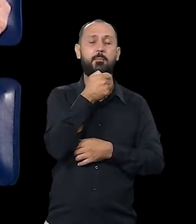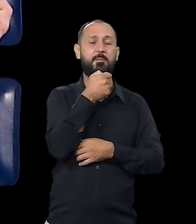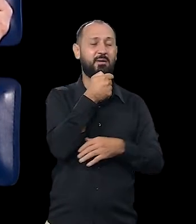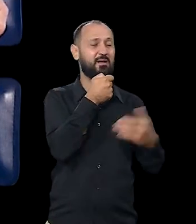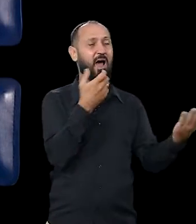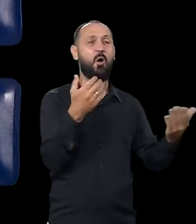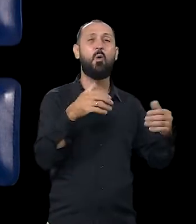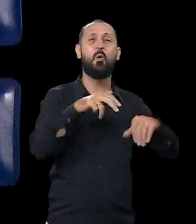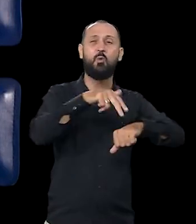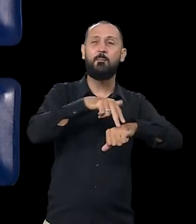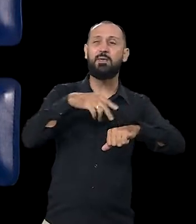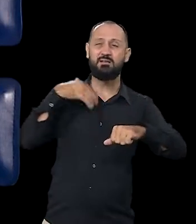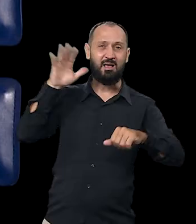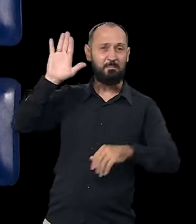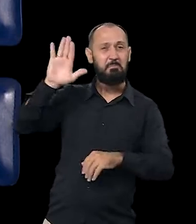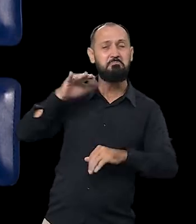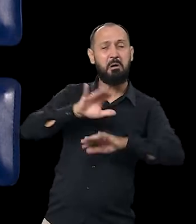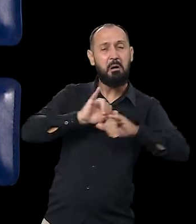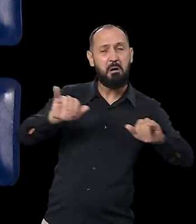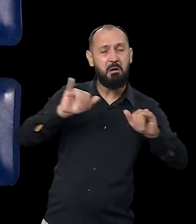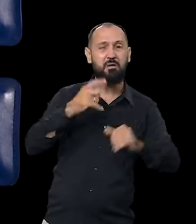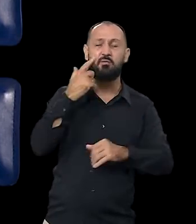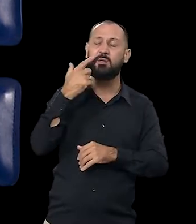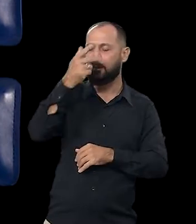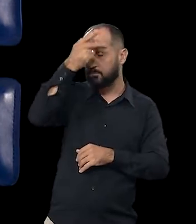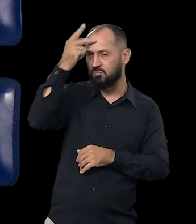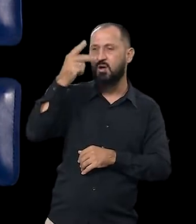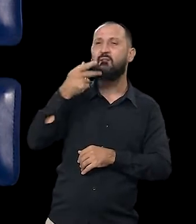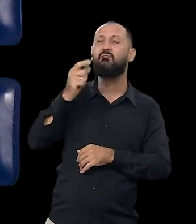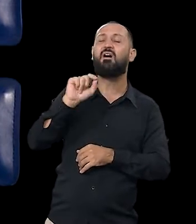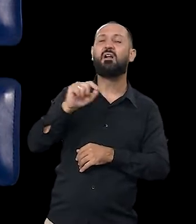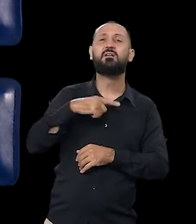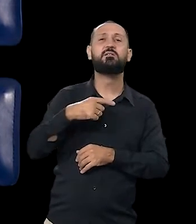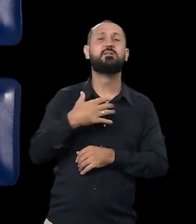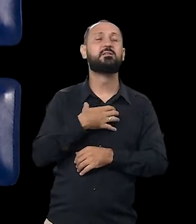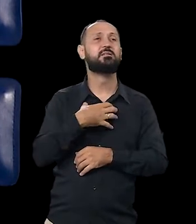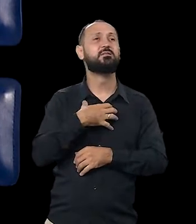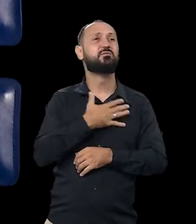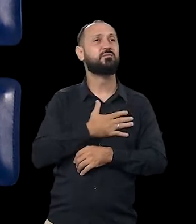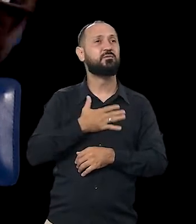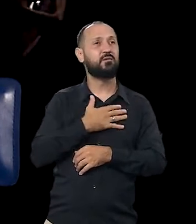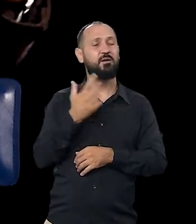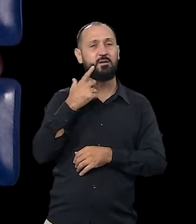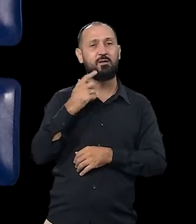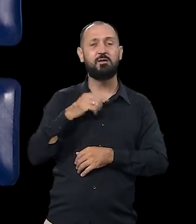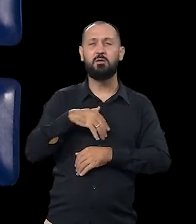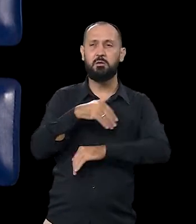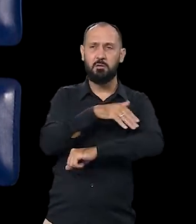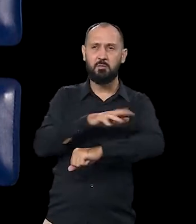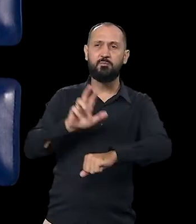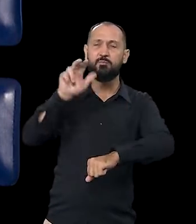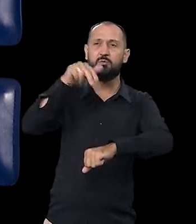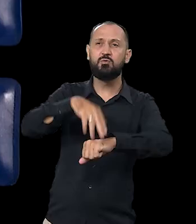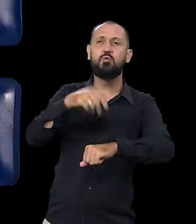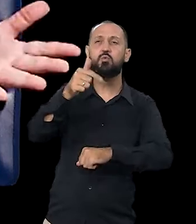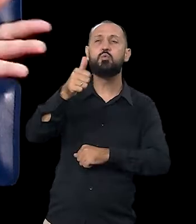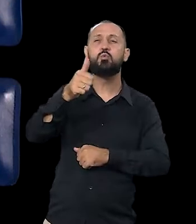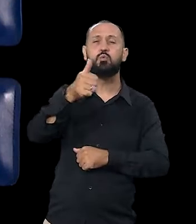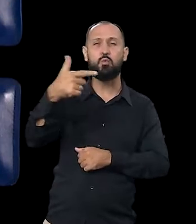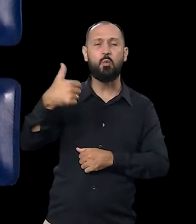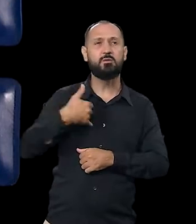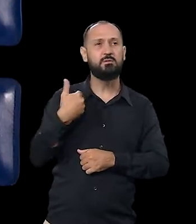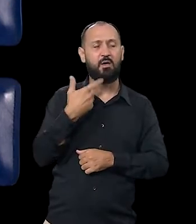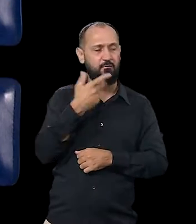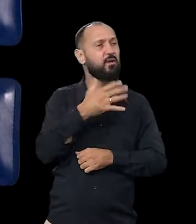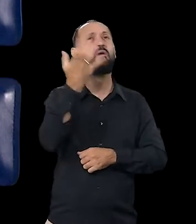daquele comício. E eu vi as pessoas falando e senti vontade de falar também. Eu fui no caminhão, tinha 12 anos de idade, disse: professor,